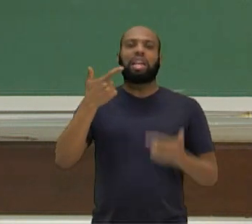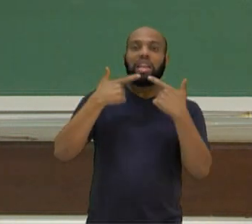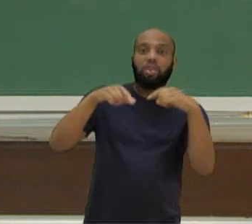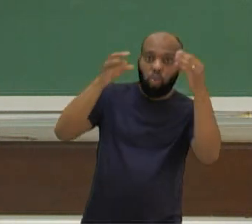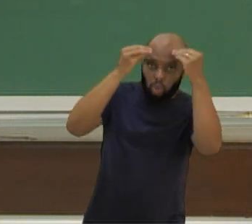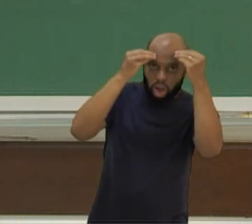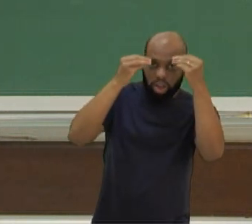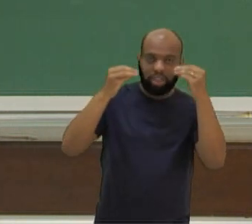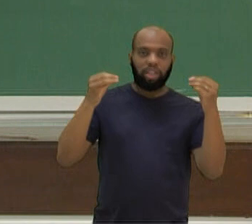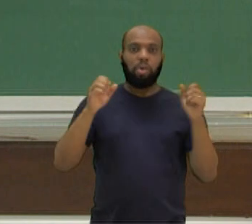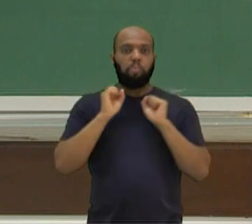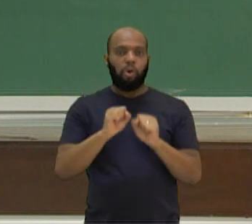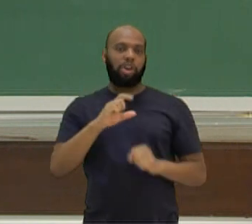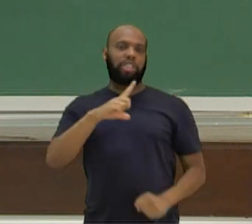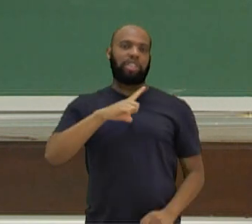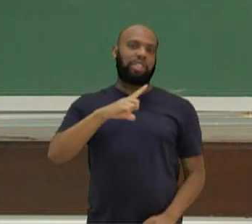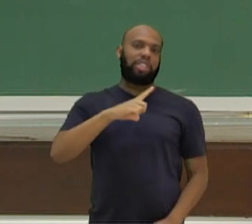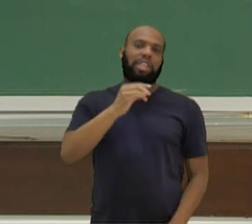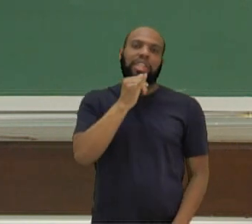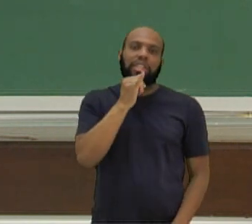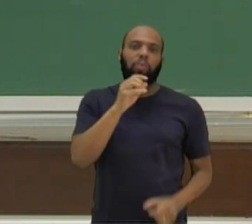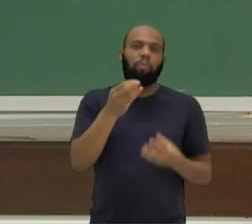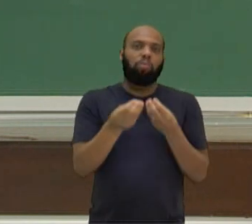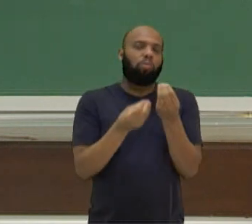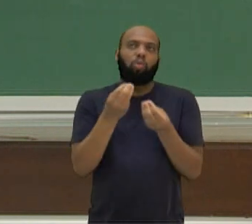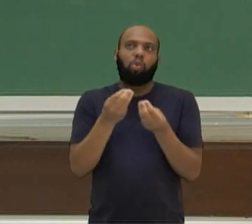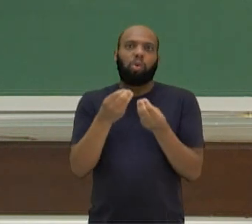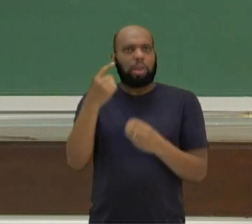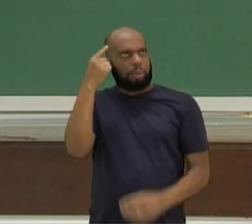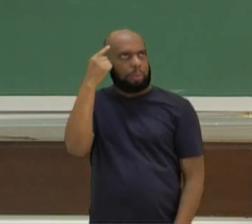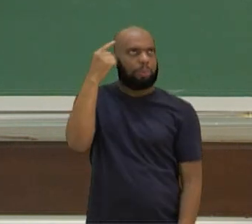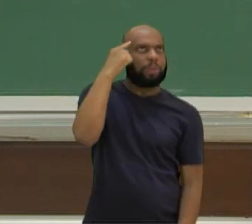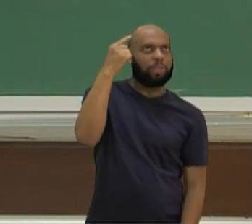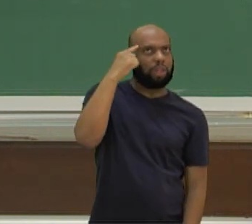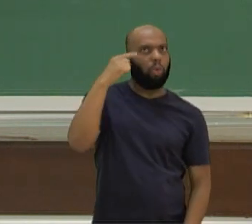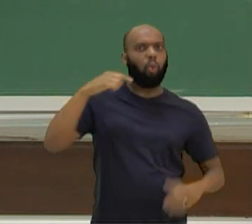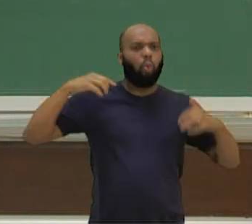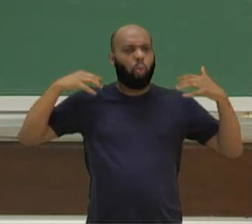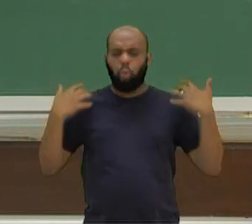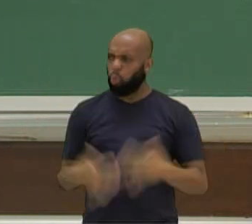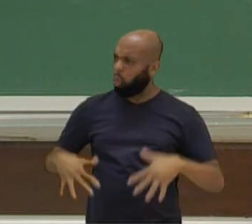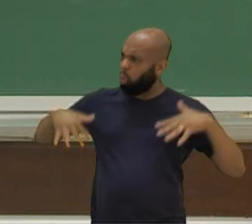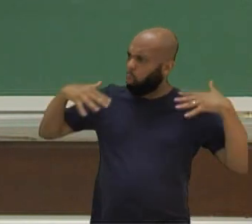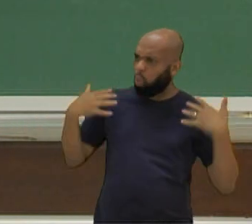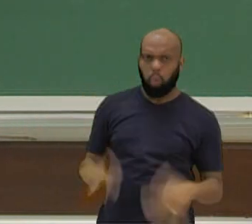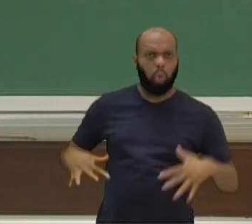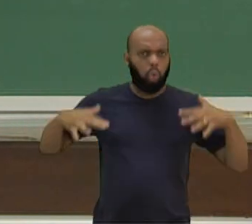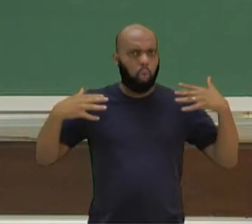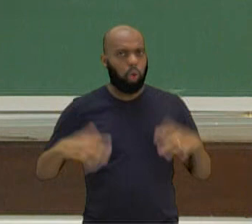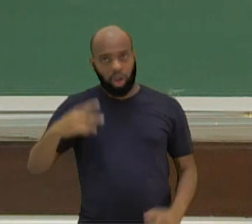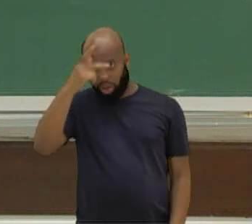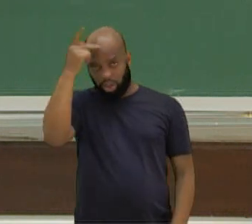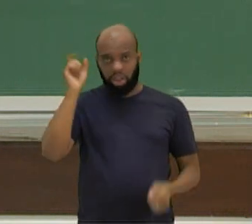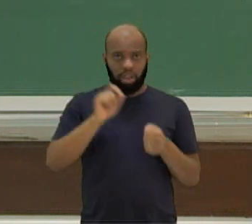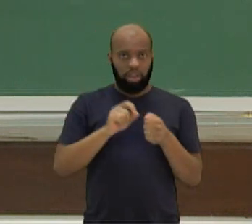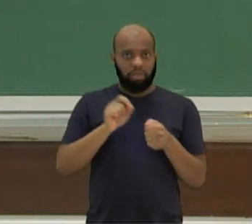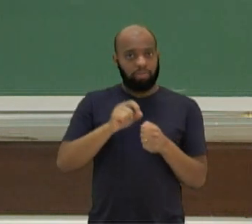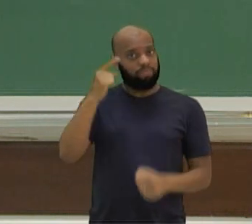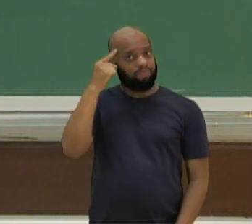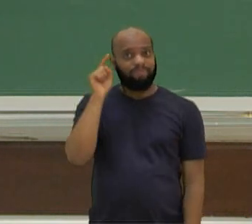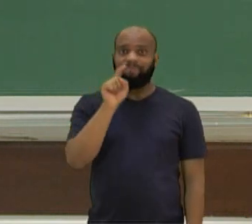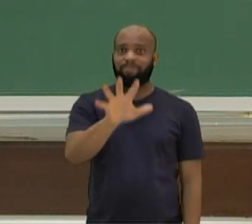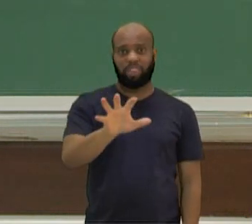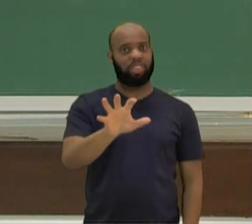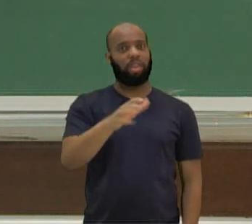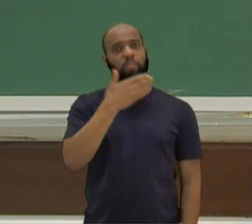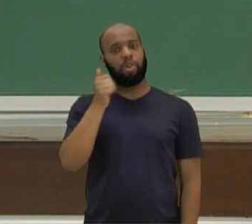pode ser uma quebra no raciocínio, um exagero que o autor faz, que faz você